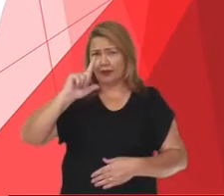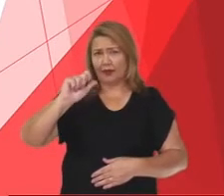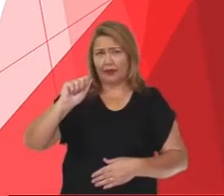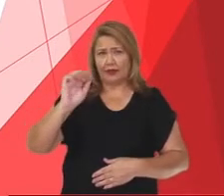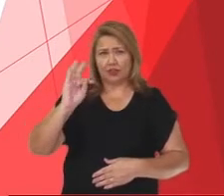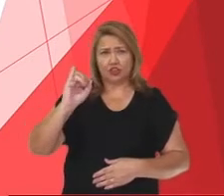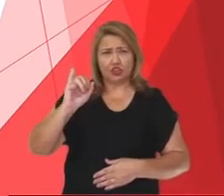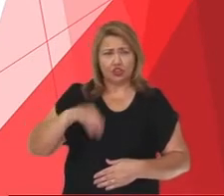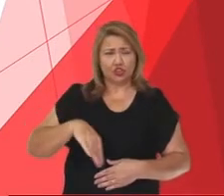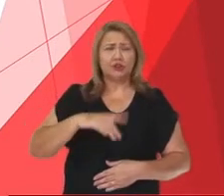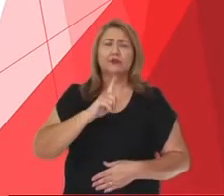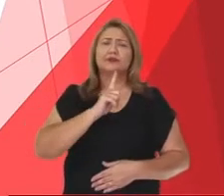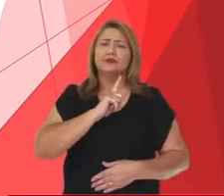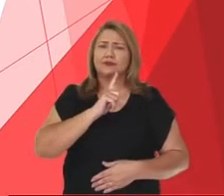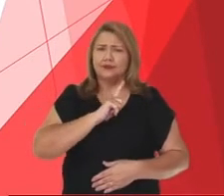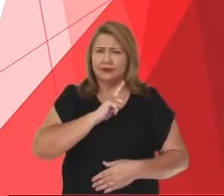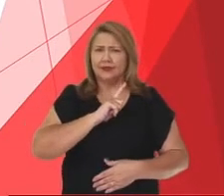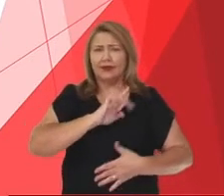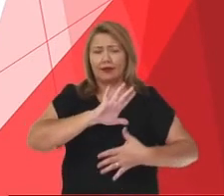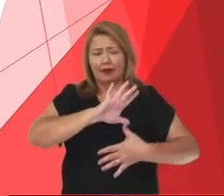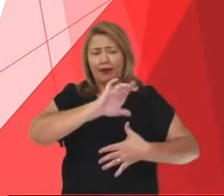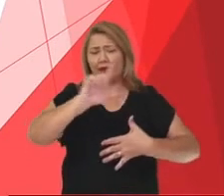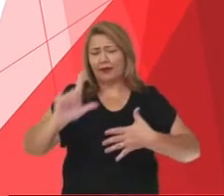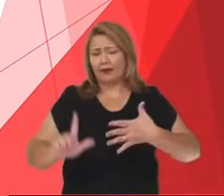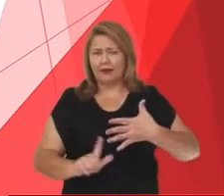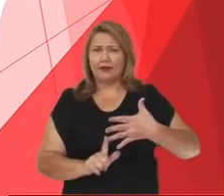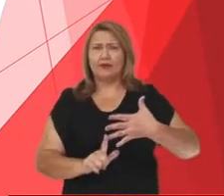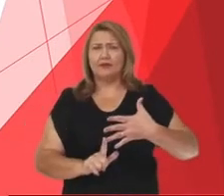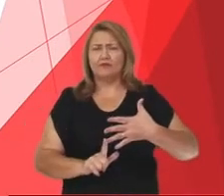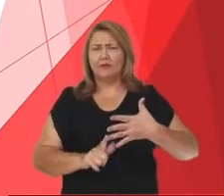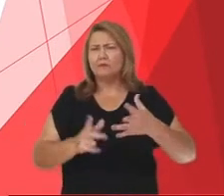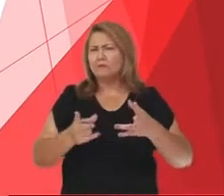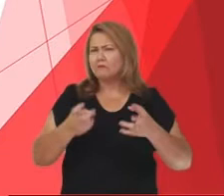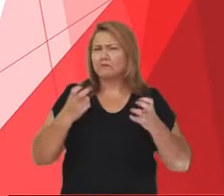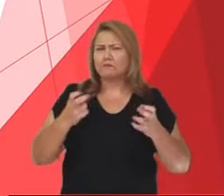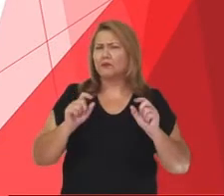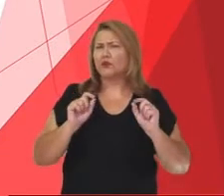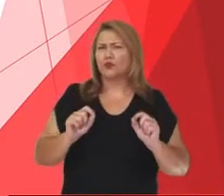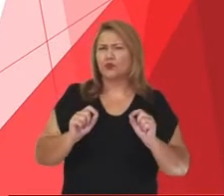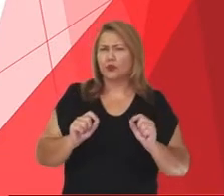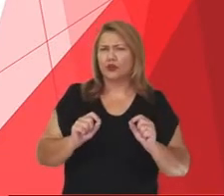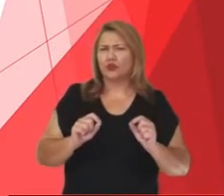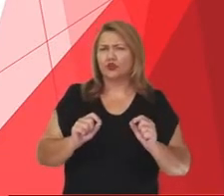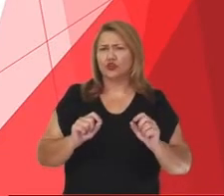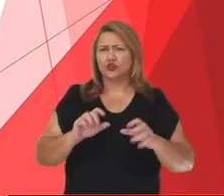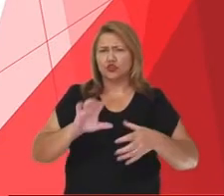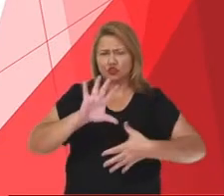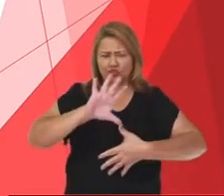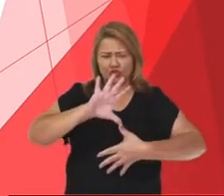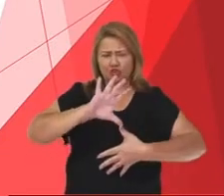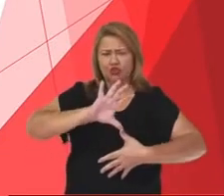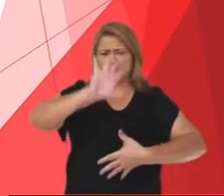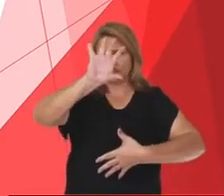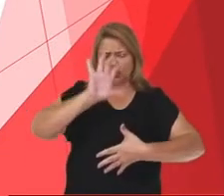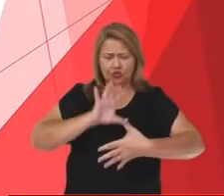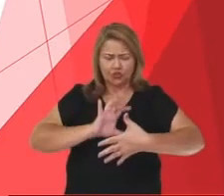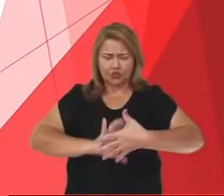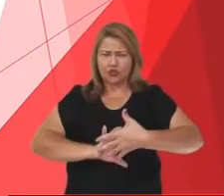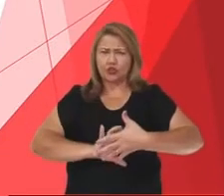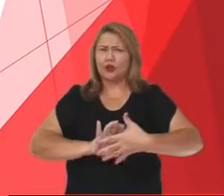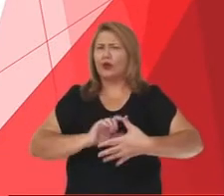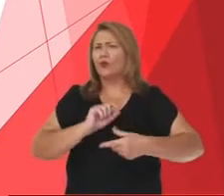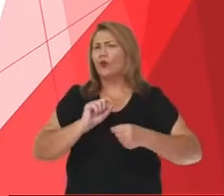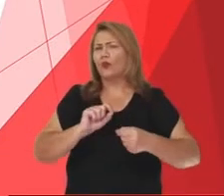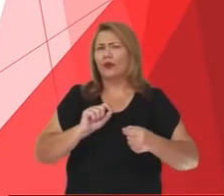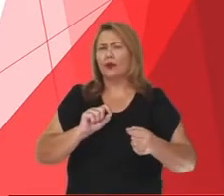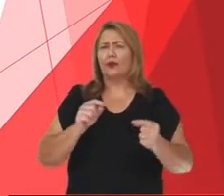a América Latina. Amigão, perceba que essa divisão está muito